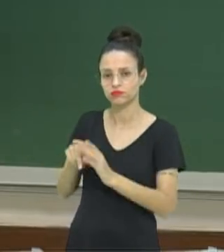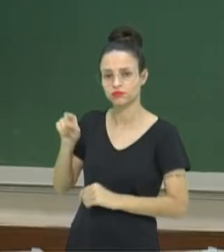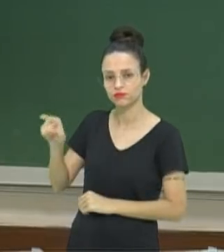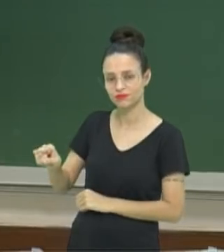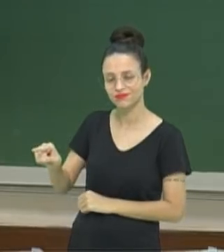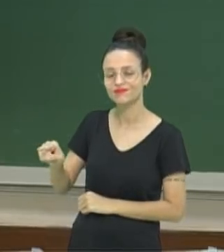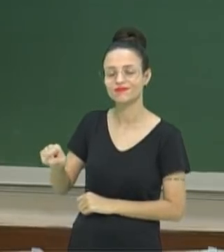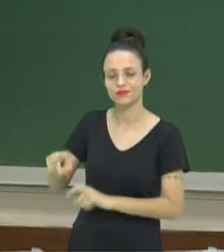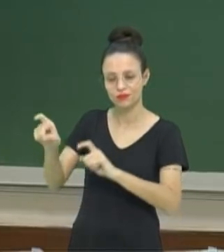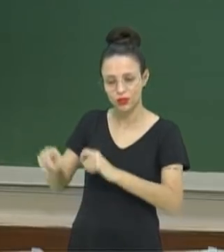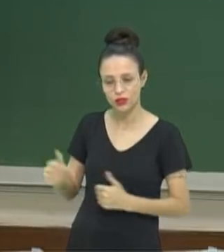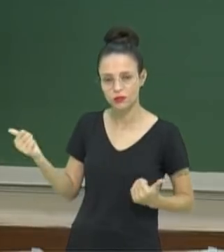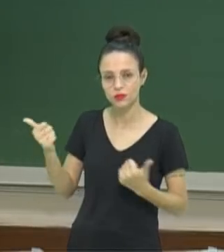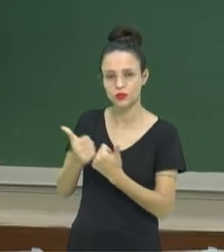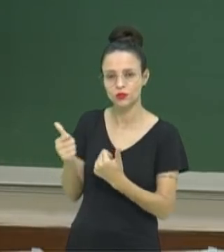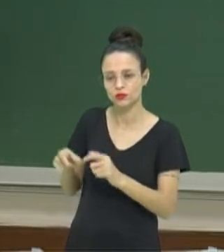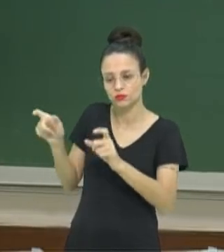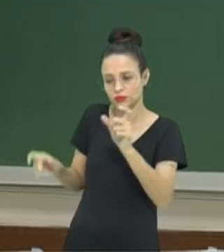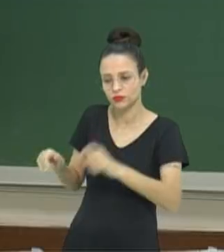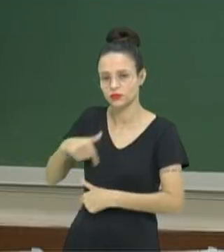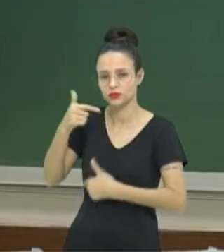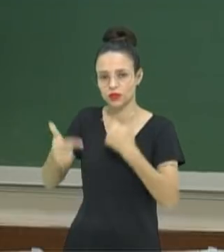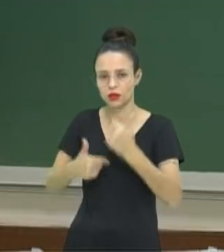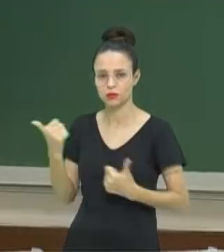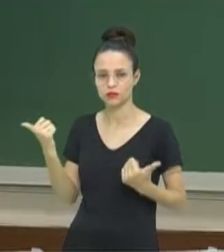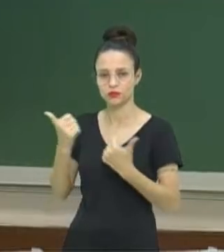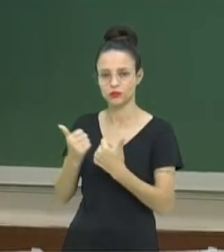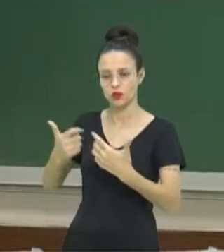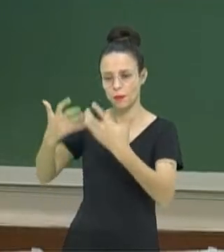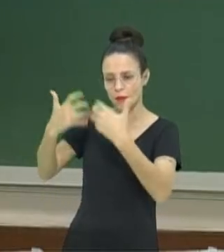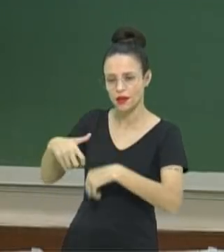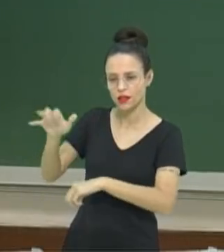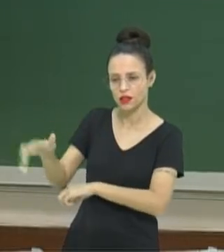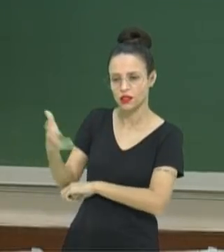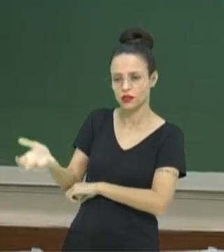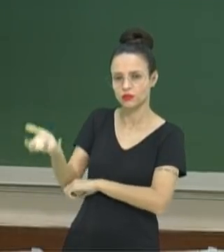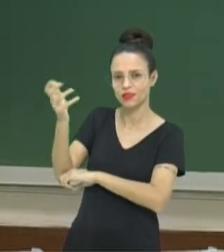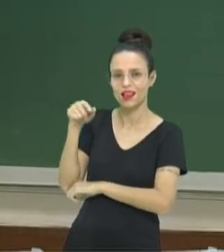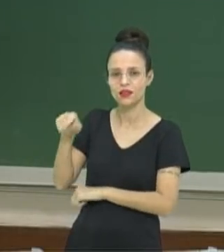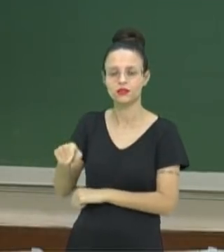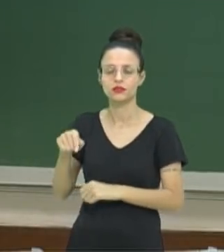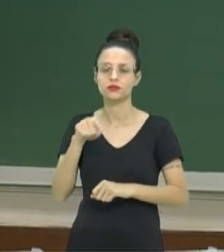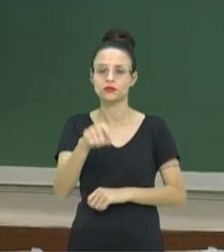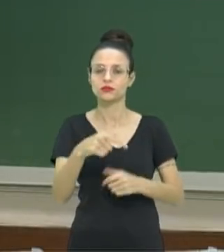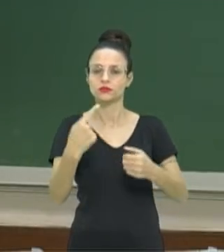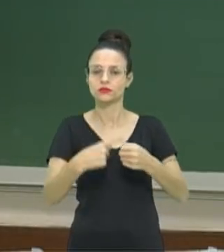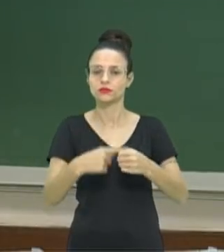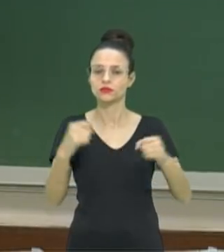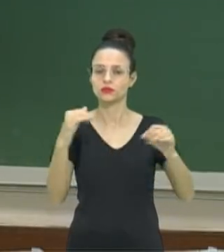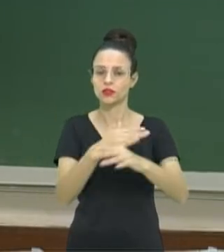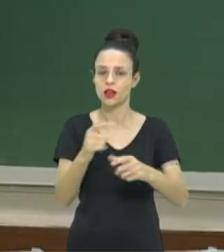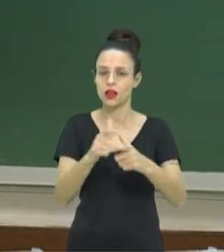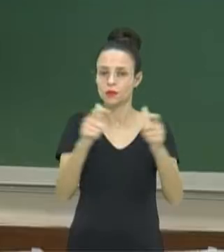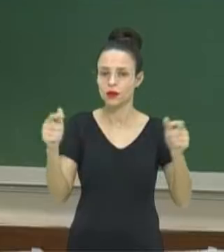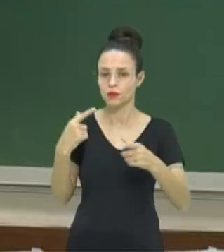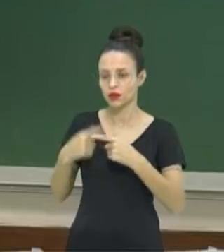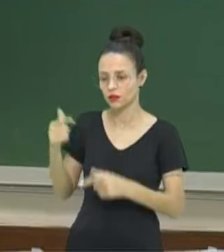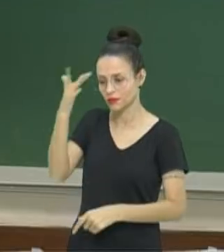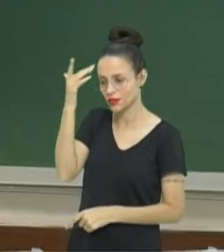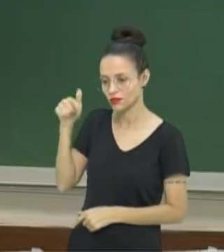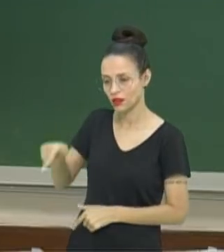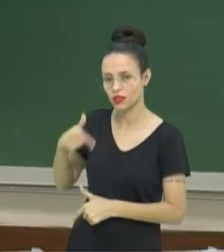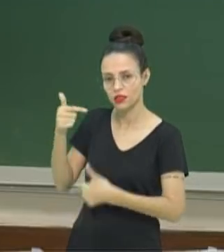agricultura, a gente vai ter uma mudança nesse cenário. As áreas urbanas começam a aumentar, porque as pessoas que trabalhavam no meio